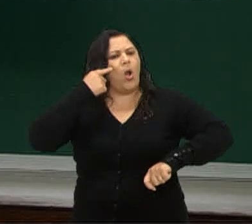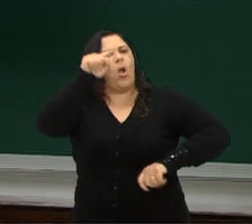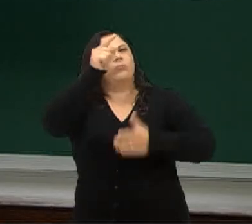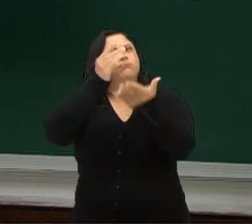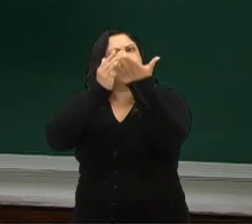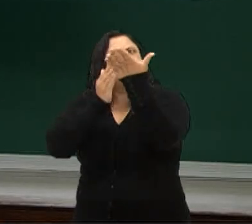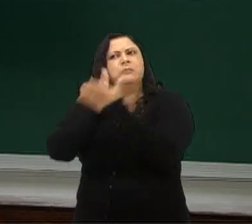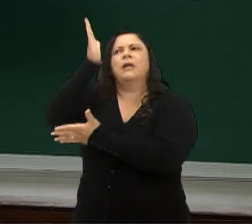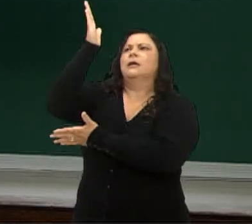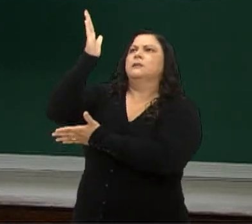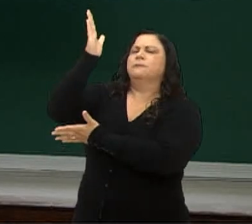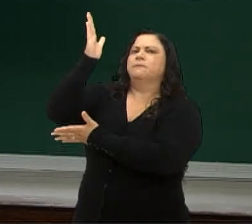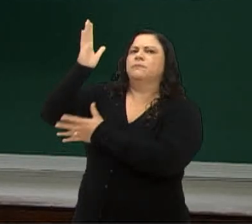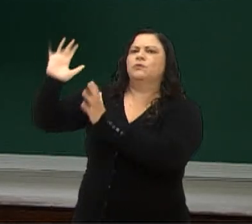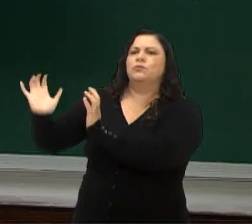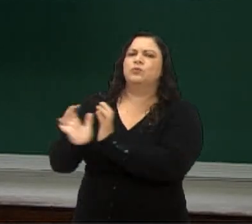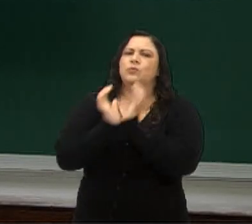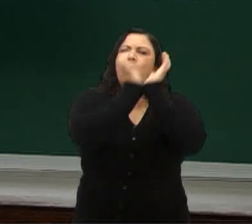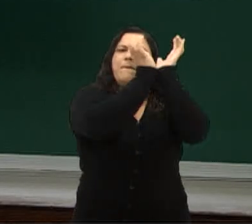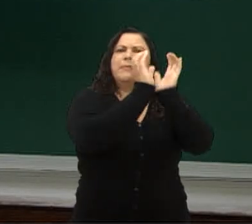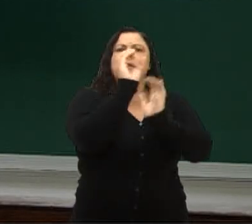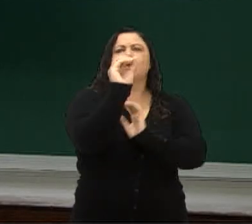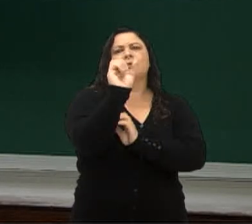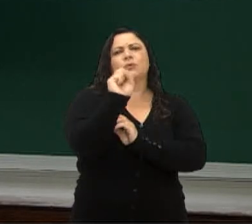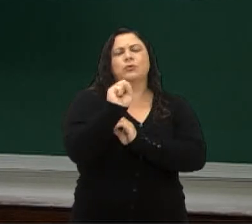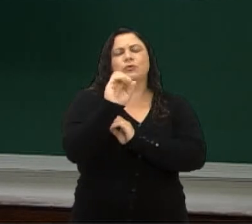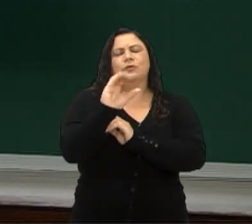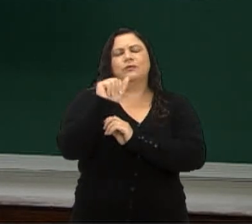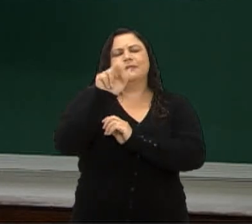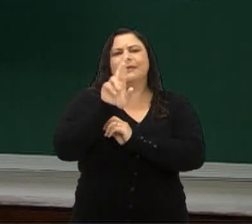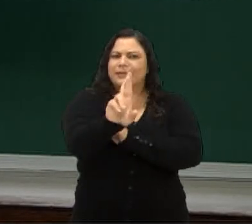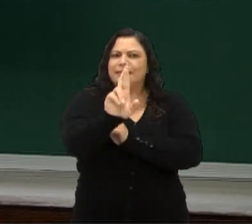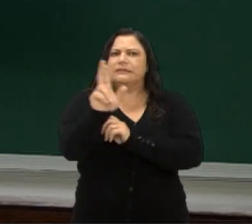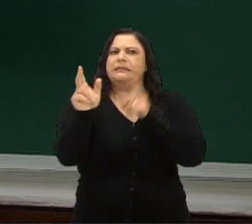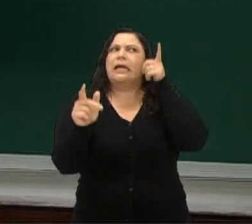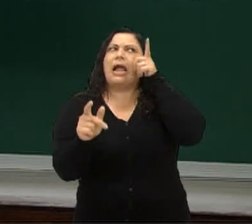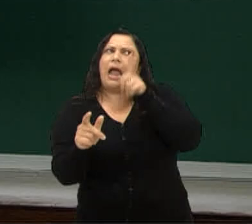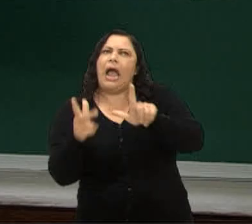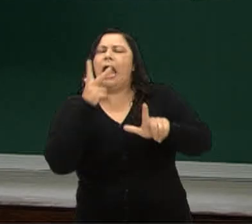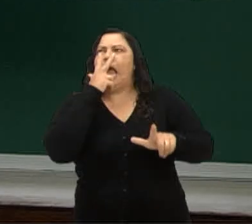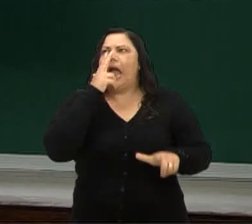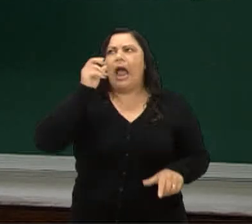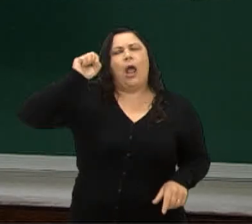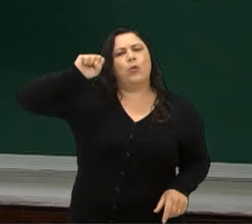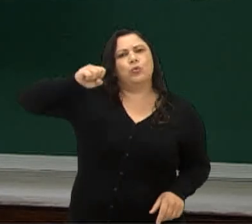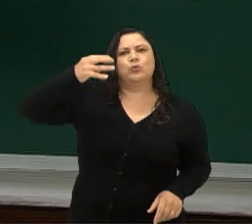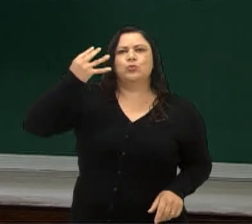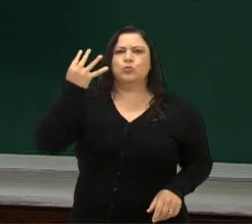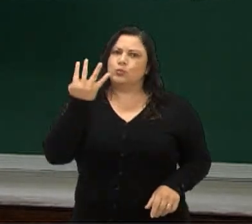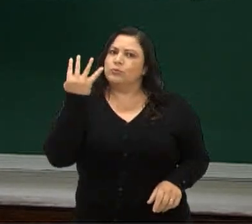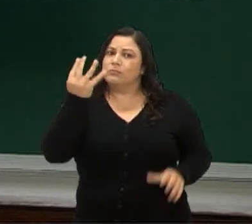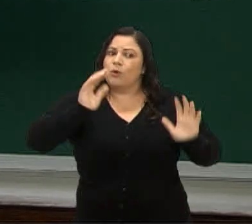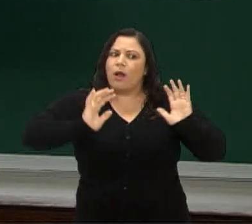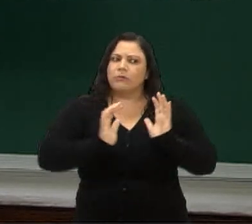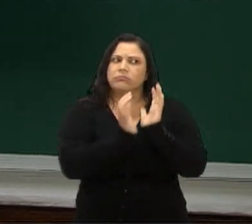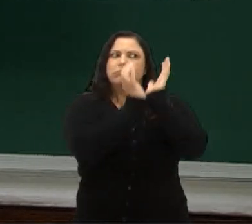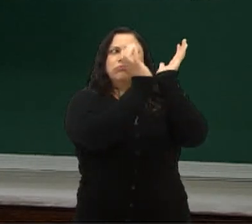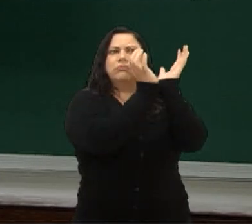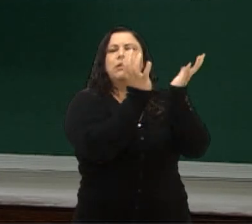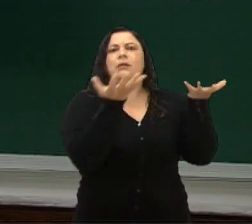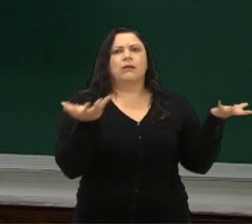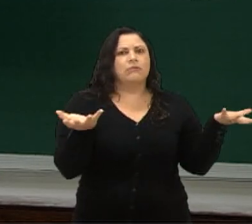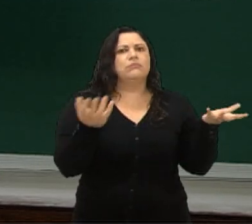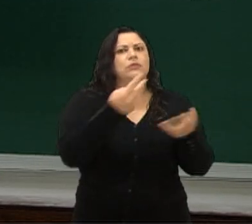indicado ao Oscar. Salvo engano, ele ganhou 4 Oscars, se eu não me engano, em 2019. Certo, meus